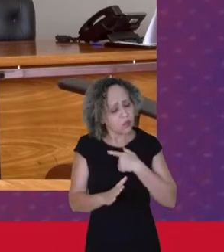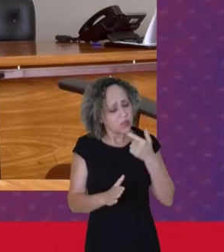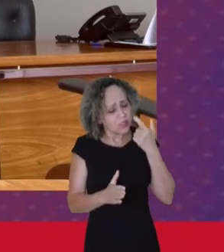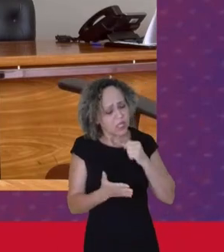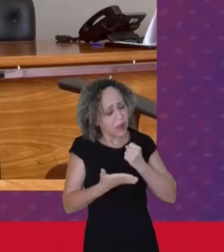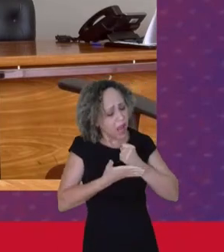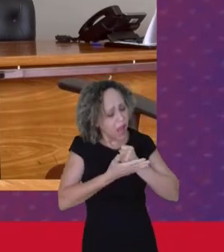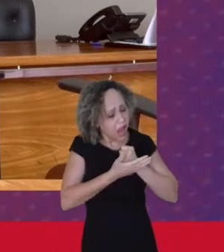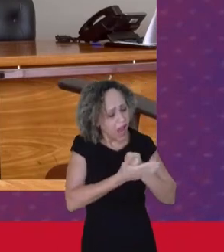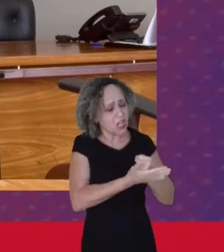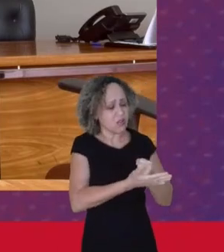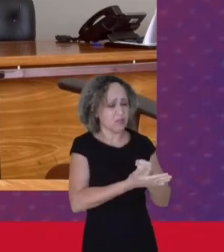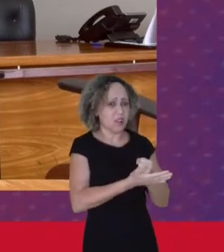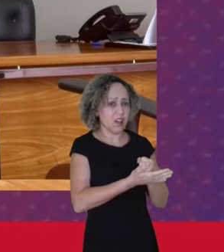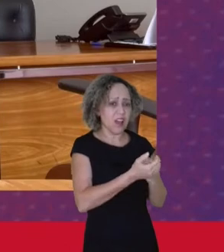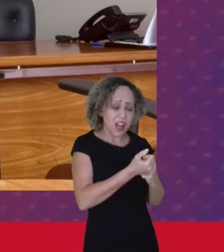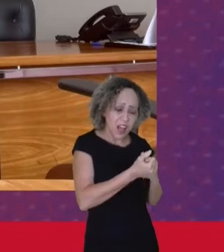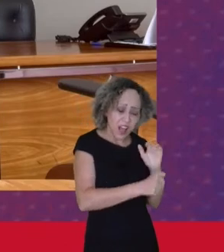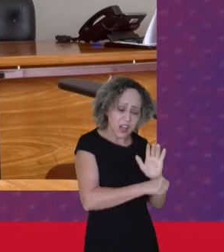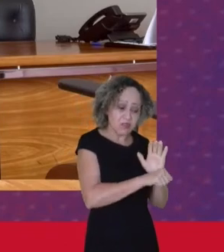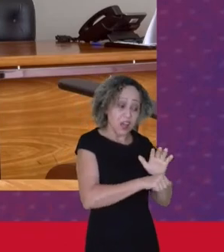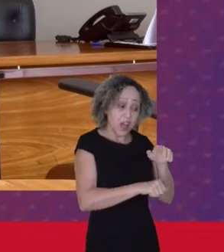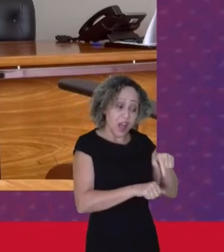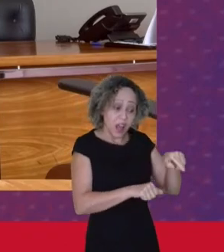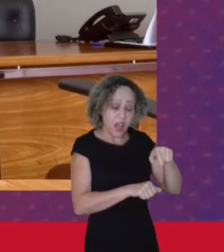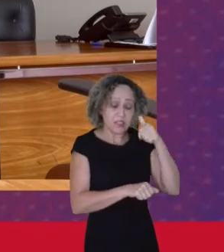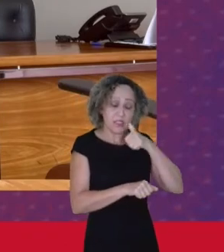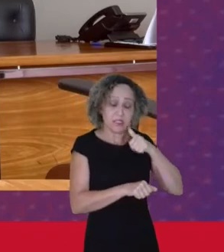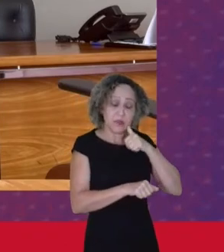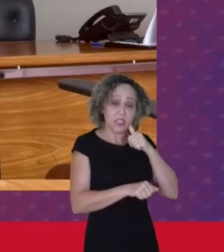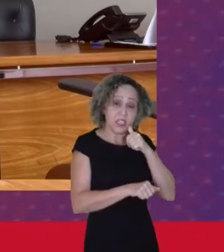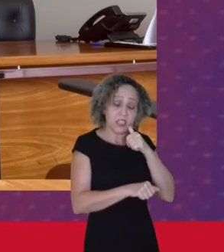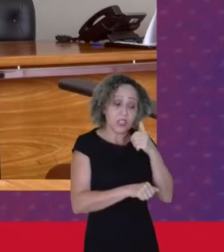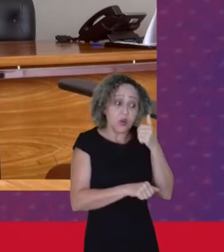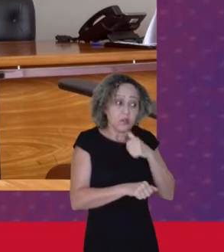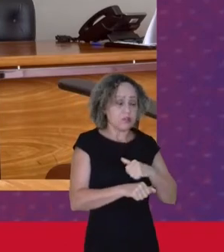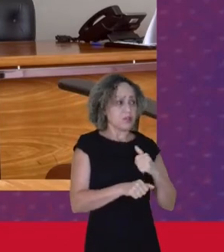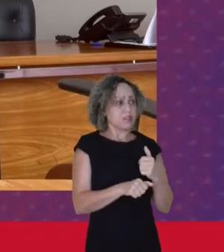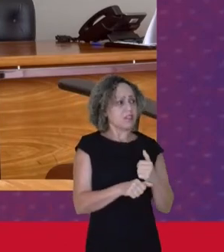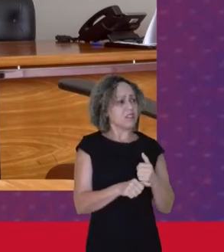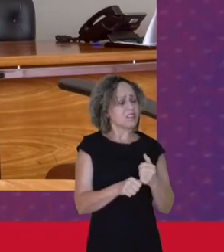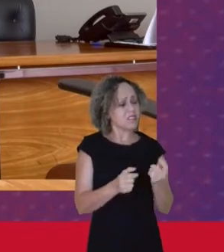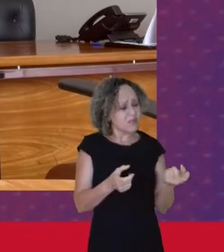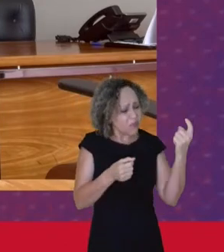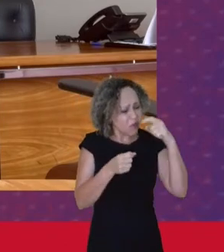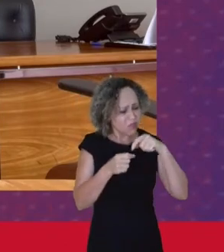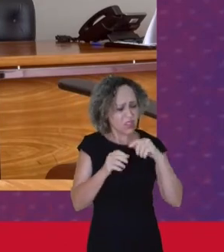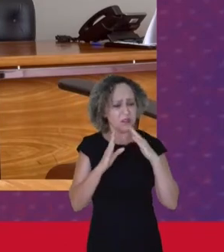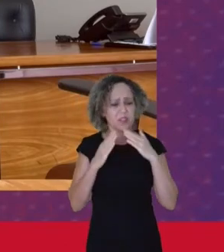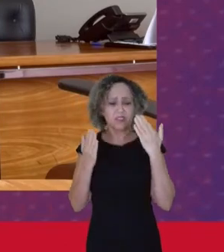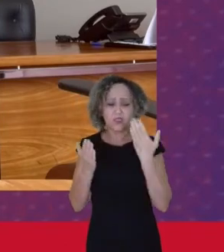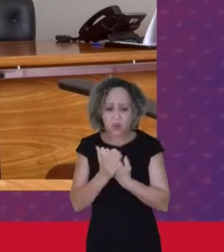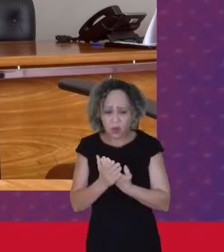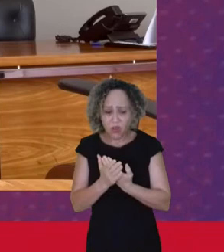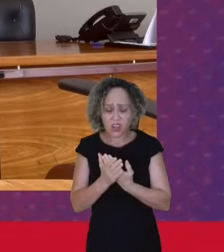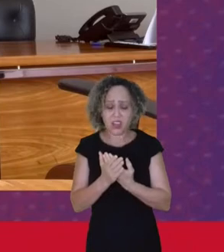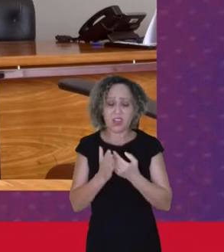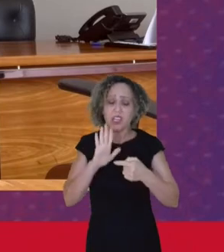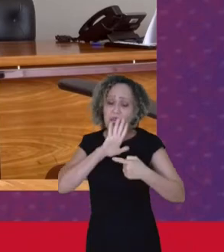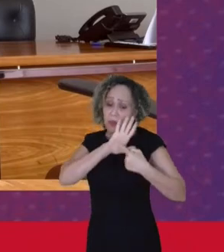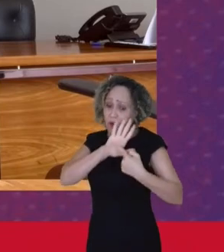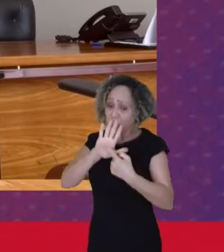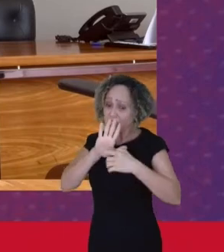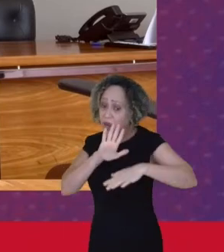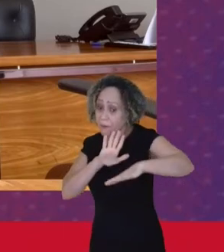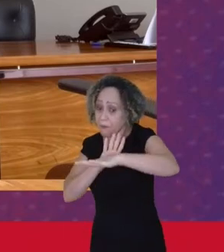escolas, né, e enfrentassem esse problema, e mostrando também para a sociedade que ela era uma vítima de uma